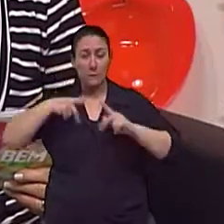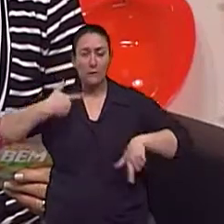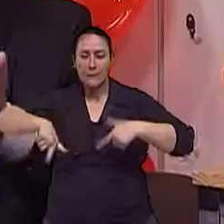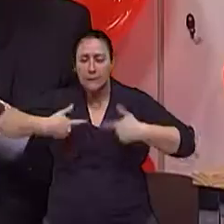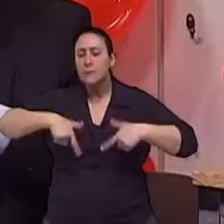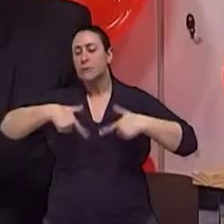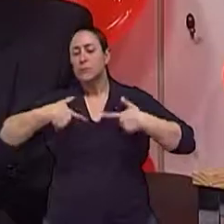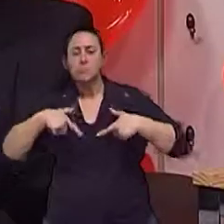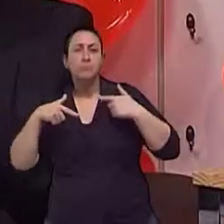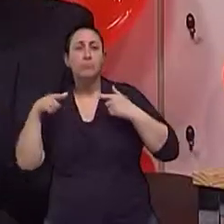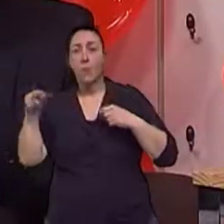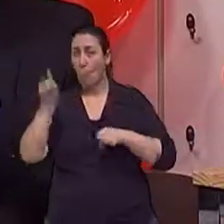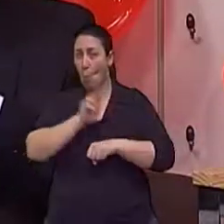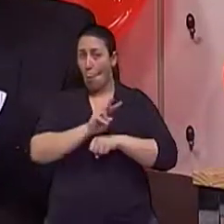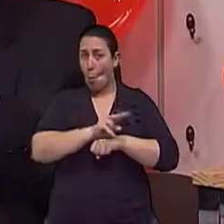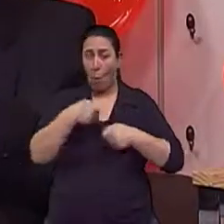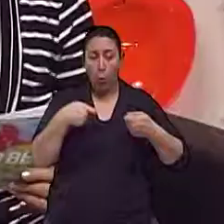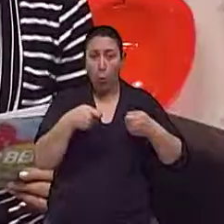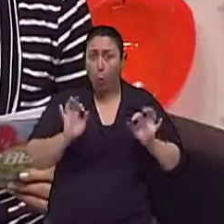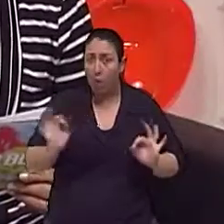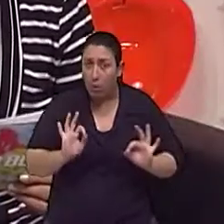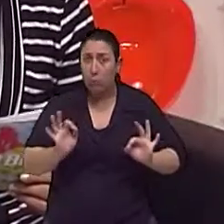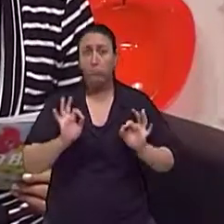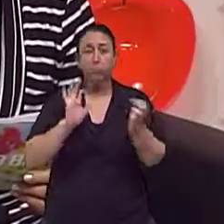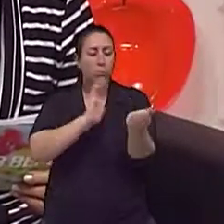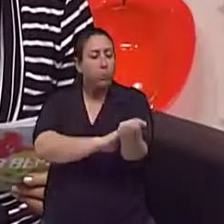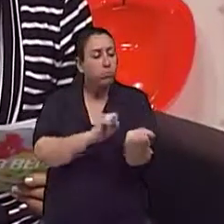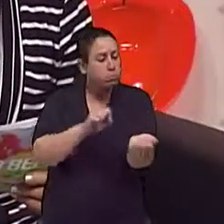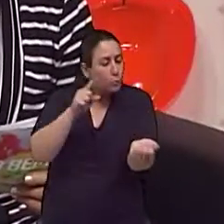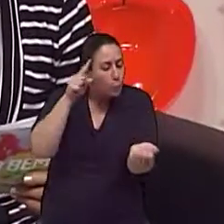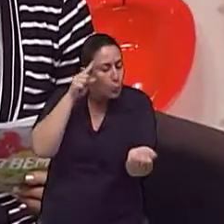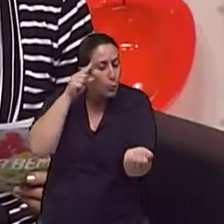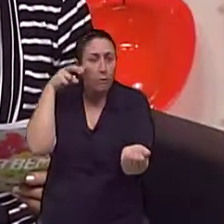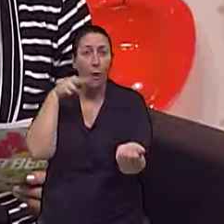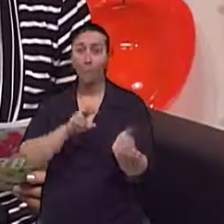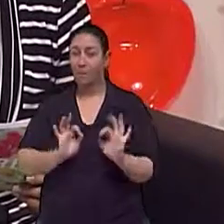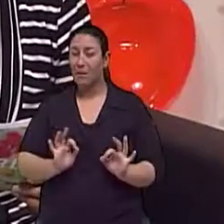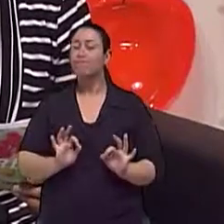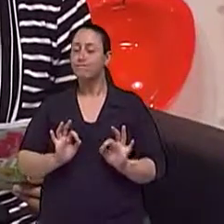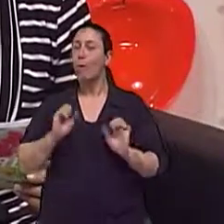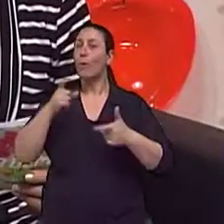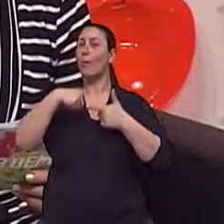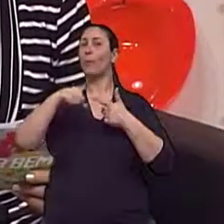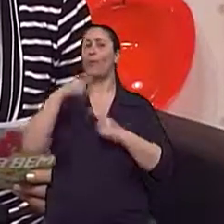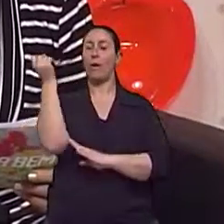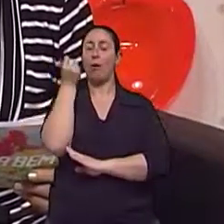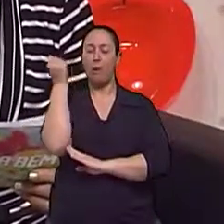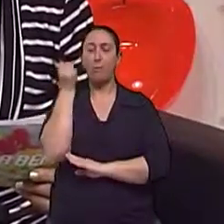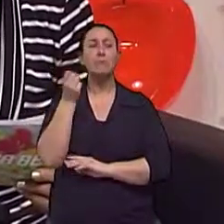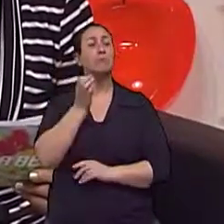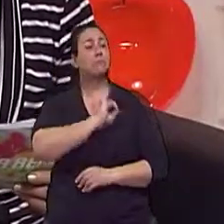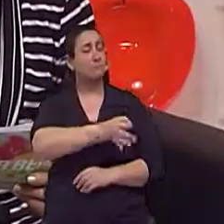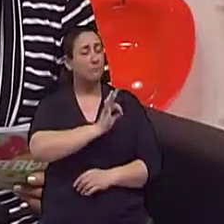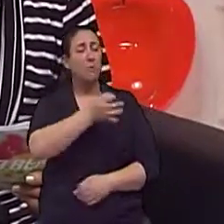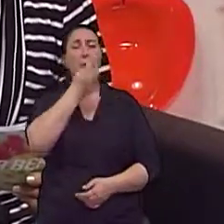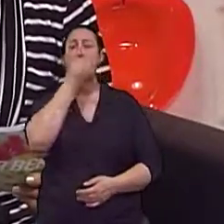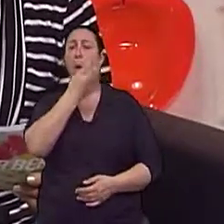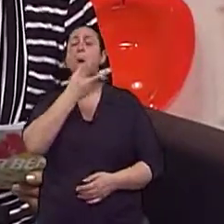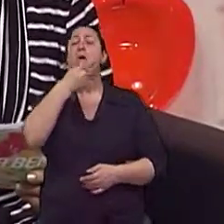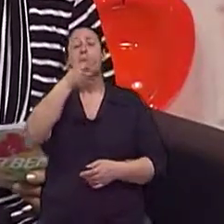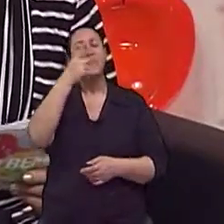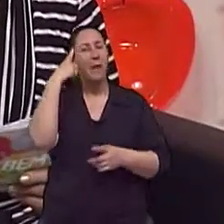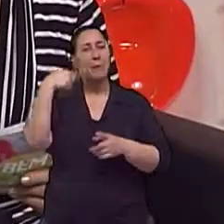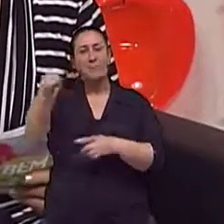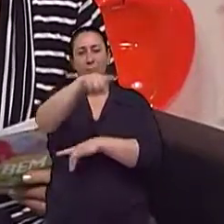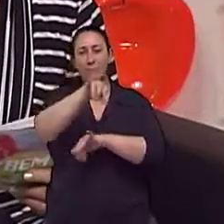do que o normal E aí vocês estão em casa quando me dizem me encontro na rua Que Bom Que Tu fizeste a pergunta que eu queria fazer eu